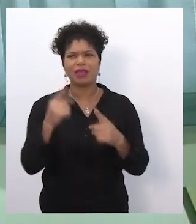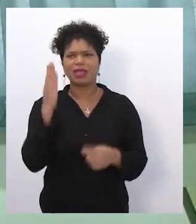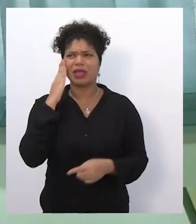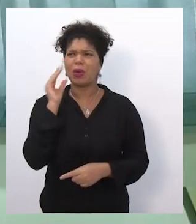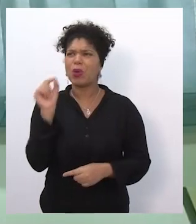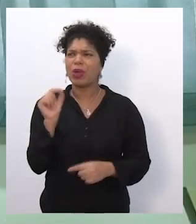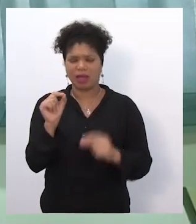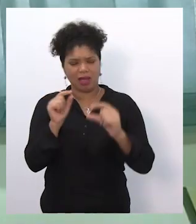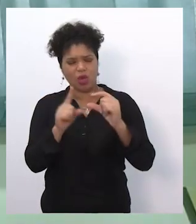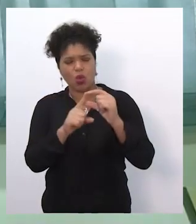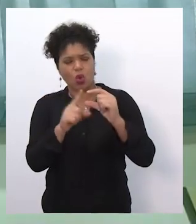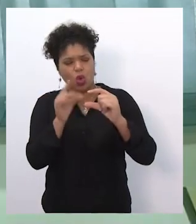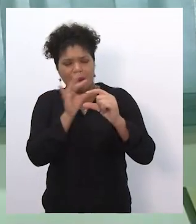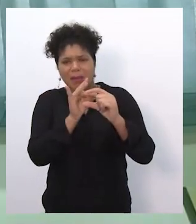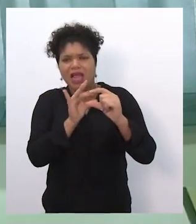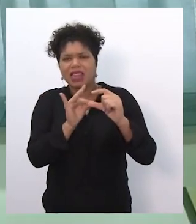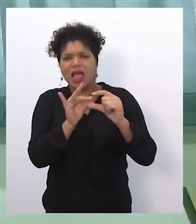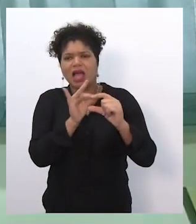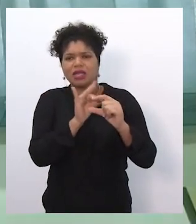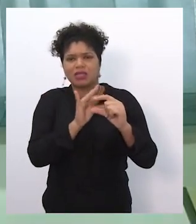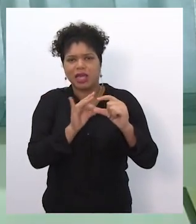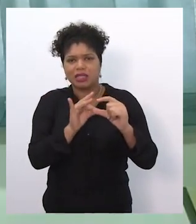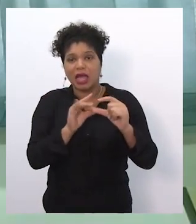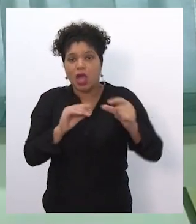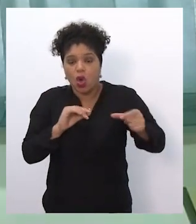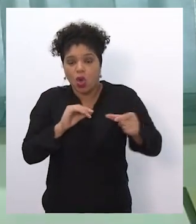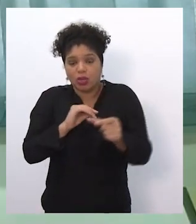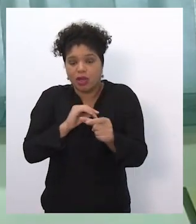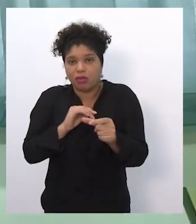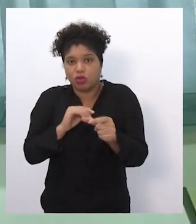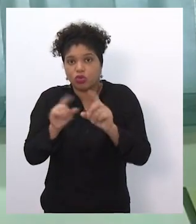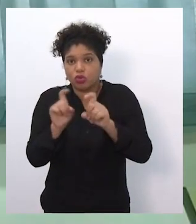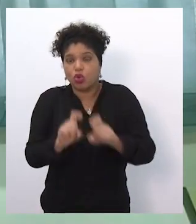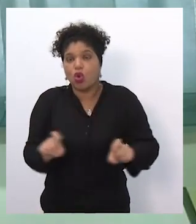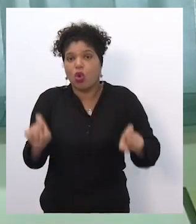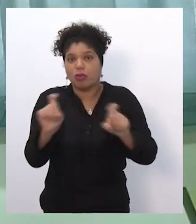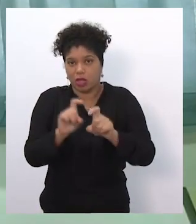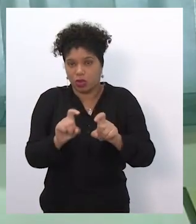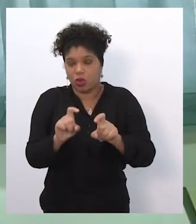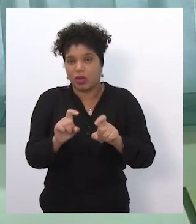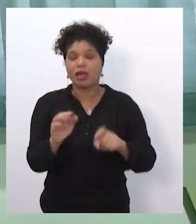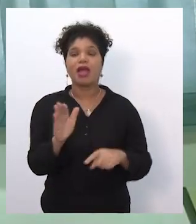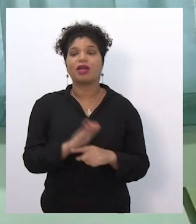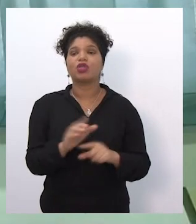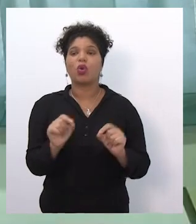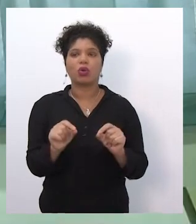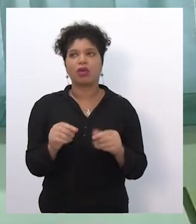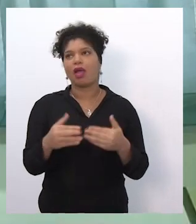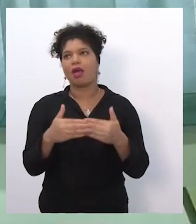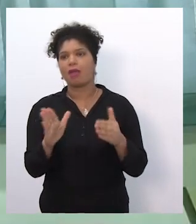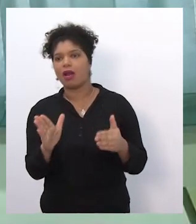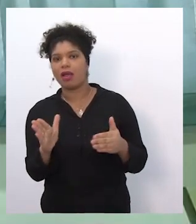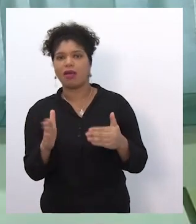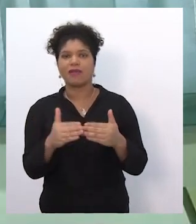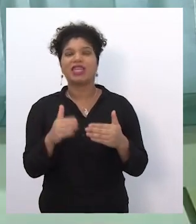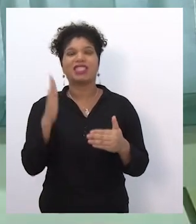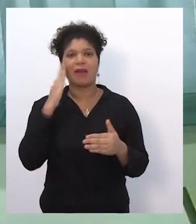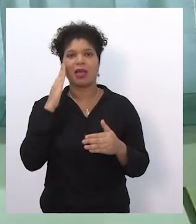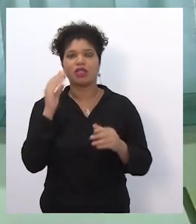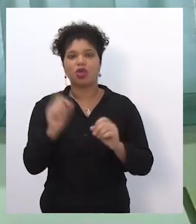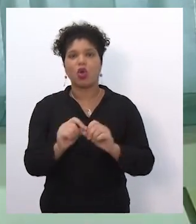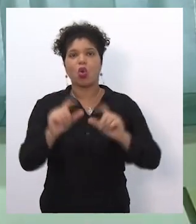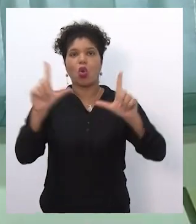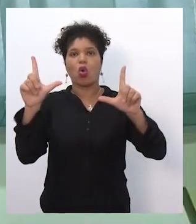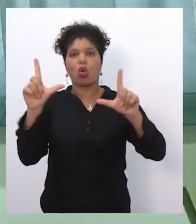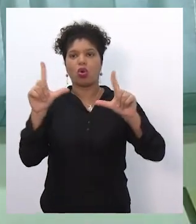transistor? É exatamente o equipamento que faz o controle de abrir e fechar é o que faz é o que nós